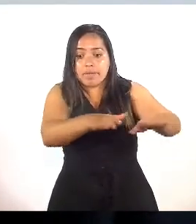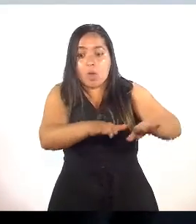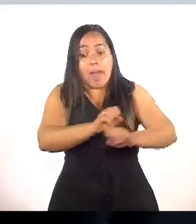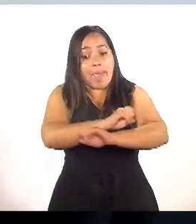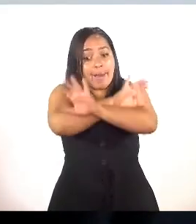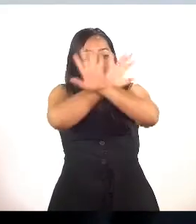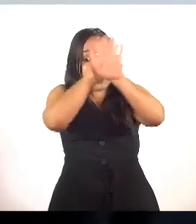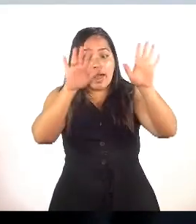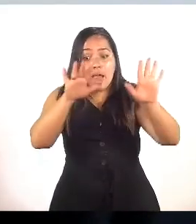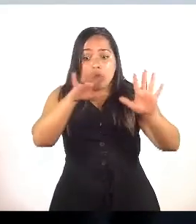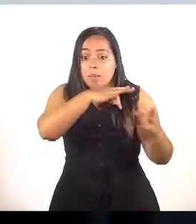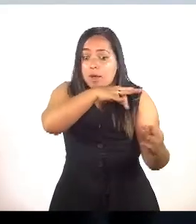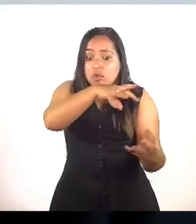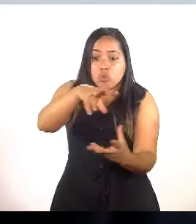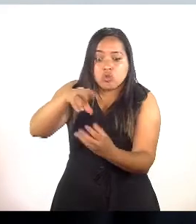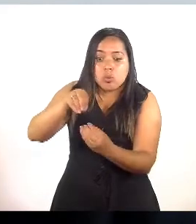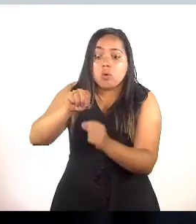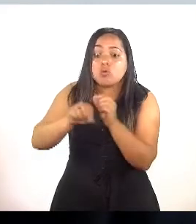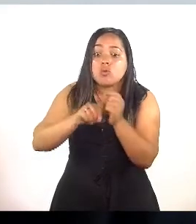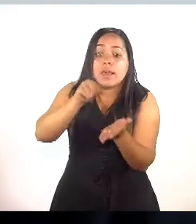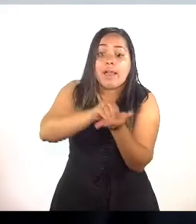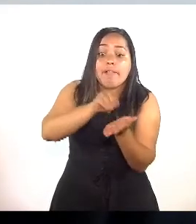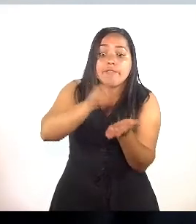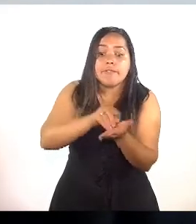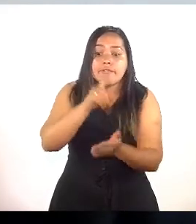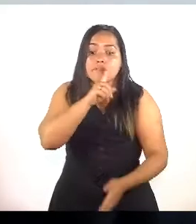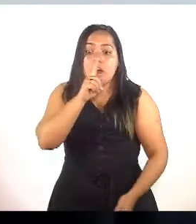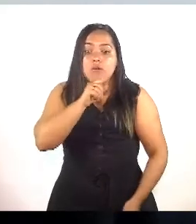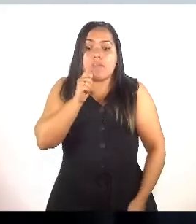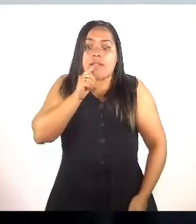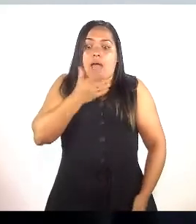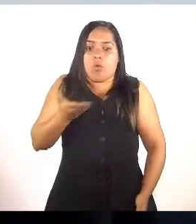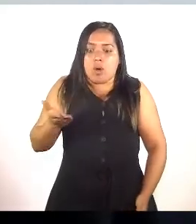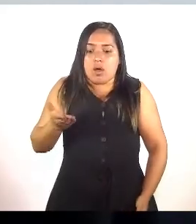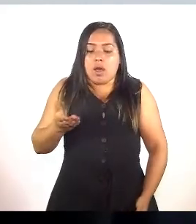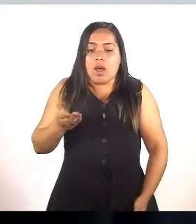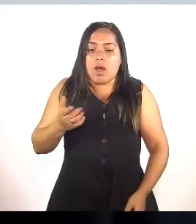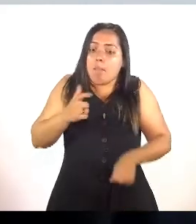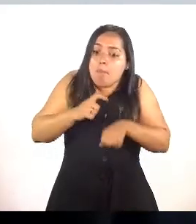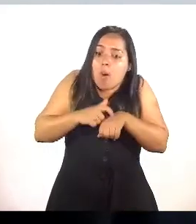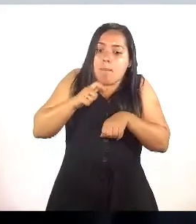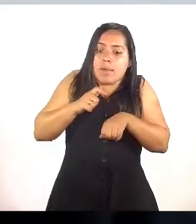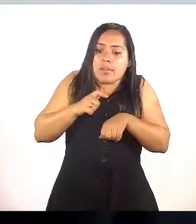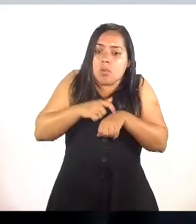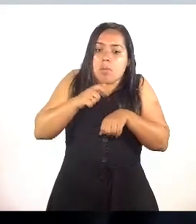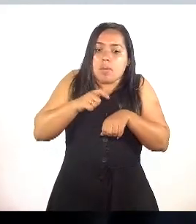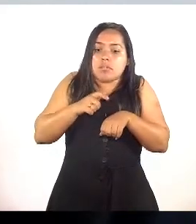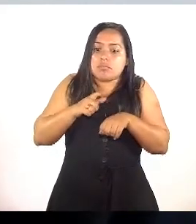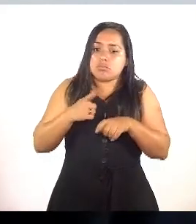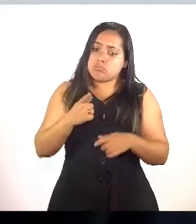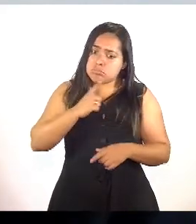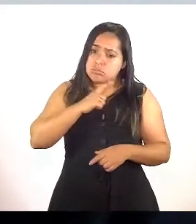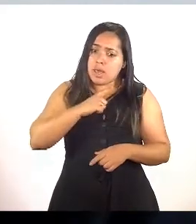que o que a falta d'água ocasiona, momentânea, para quem passa por isso já é um desconforto, que dirá para quem não